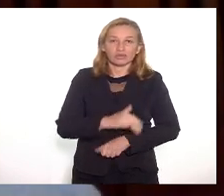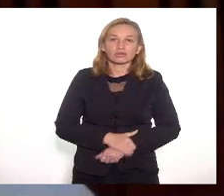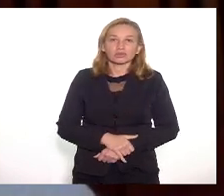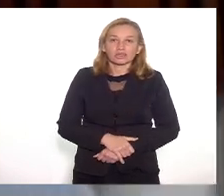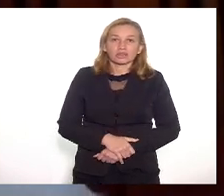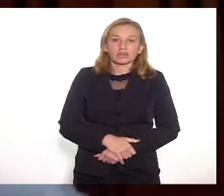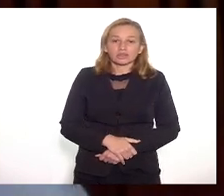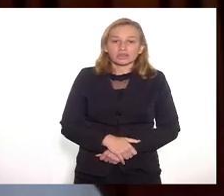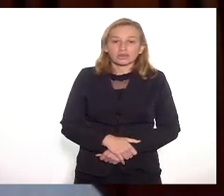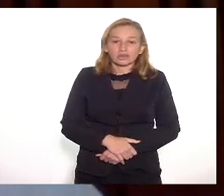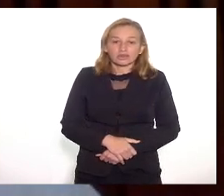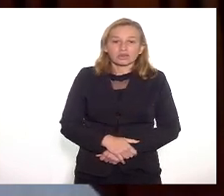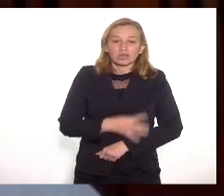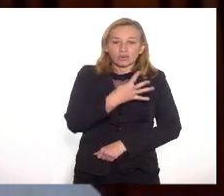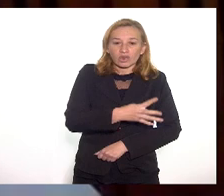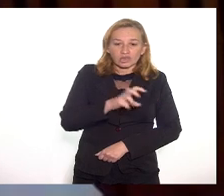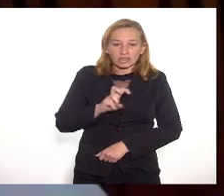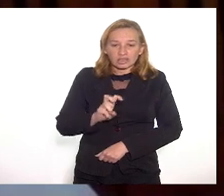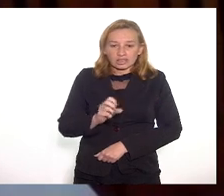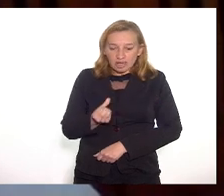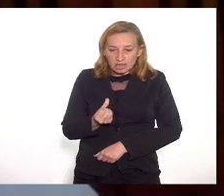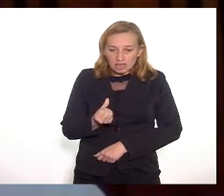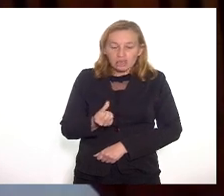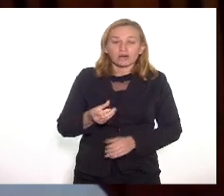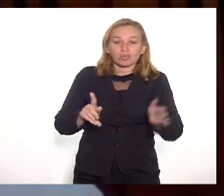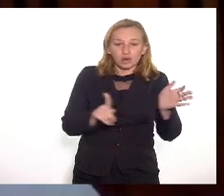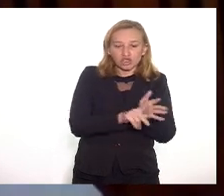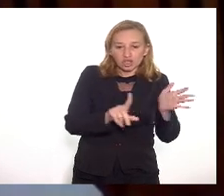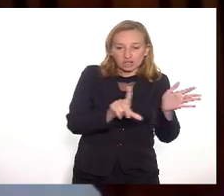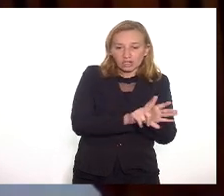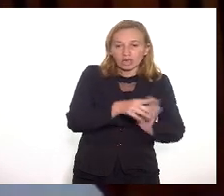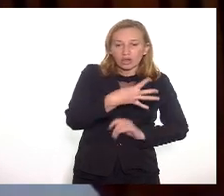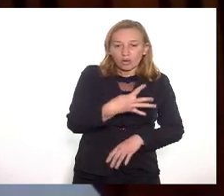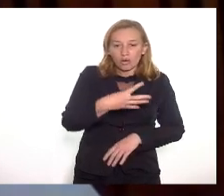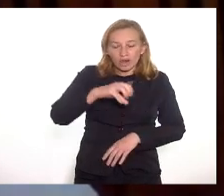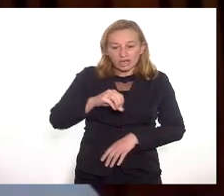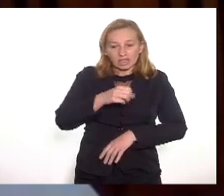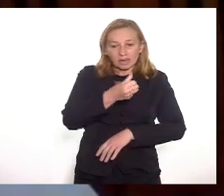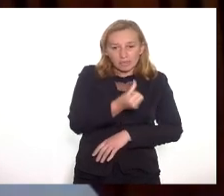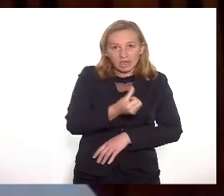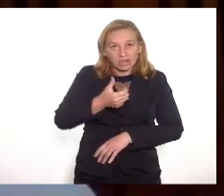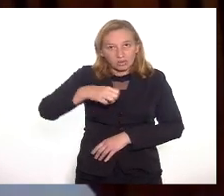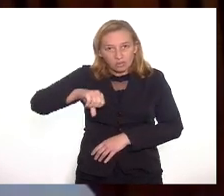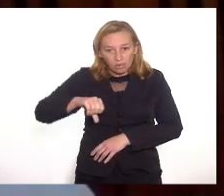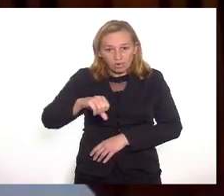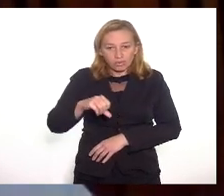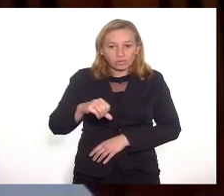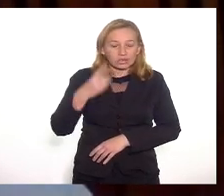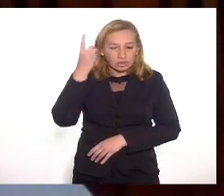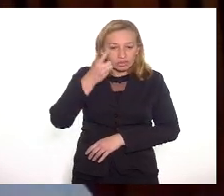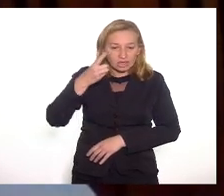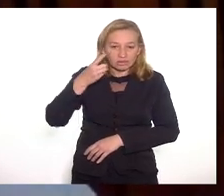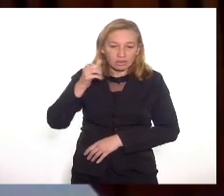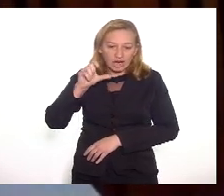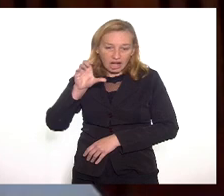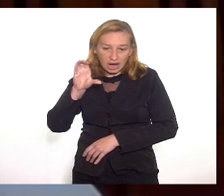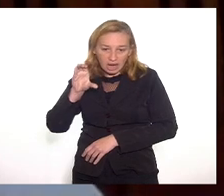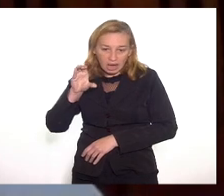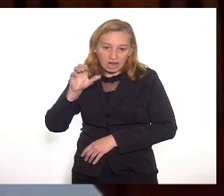aprovado. 46. Projeto de lei 4069 de 2021, autoria do deputado delegado Carlos Augusto, parecer